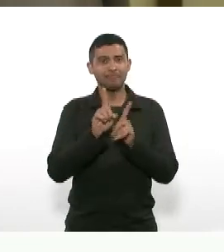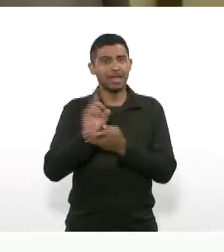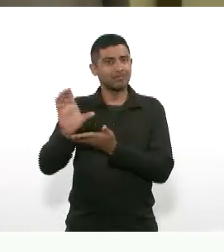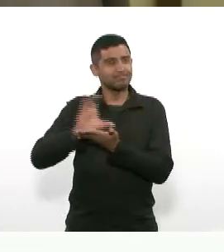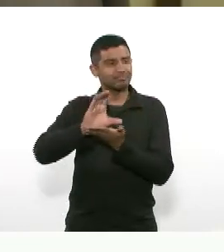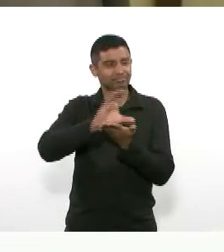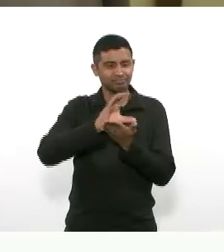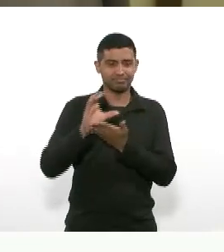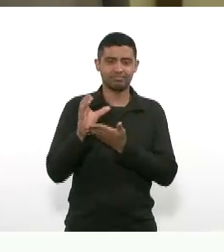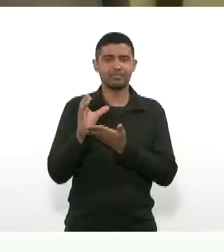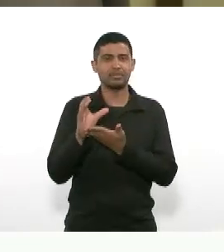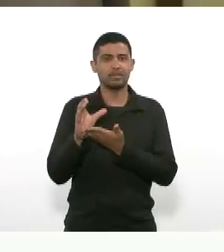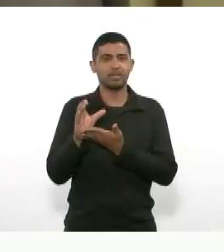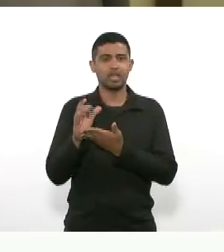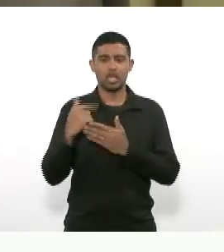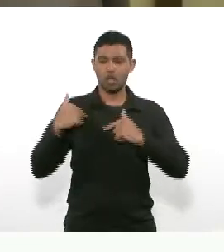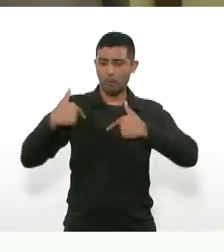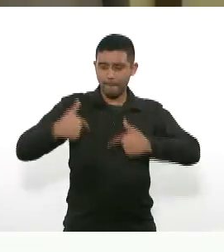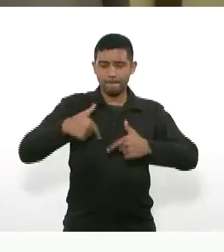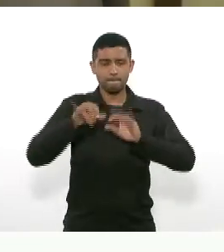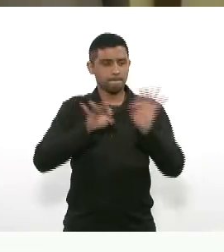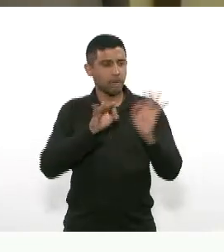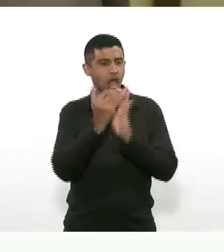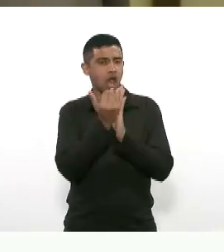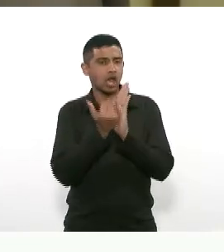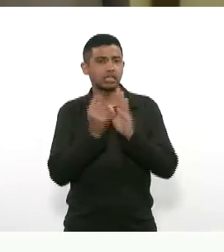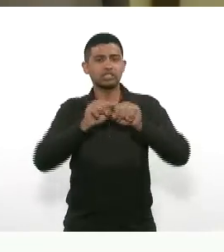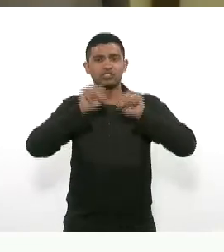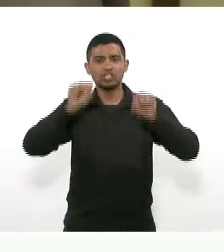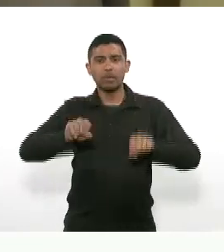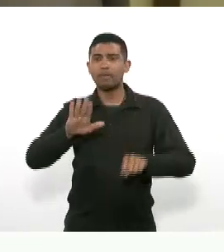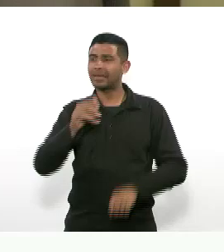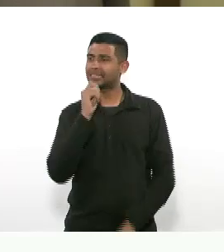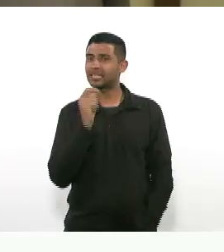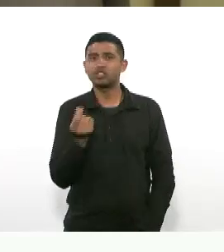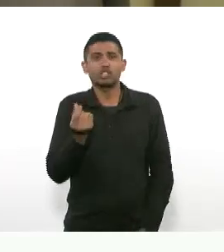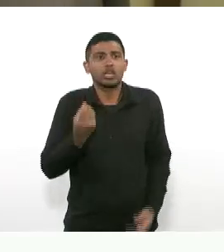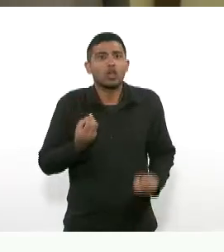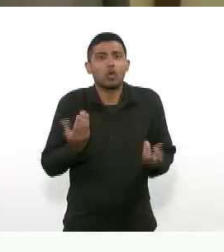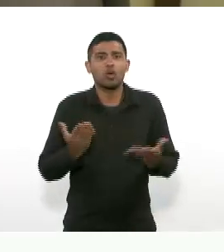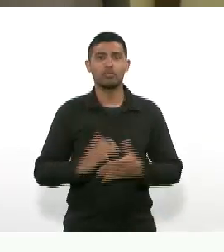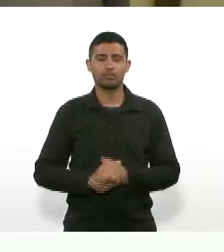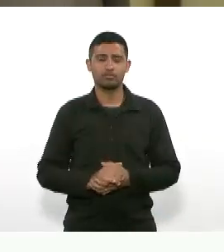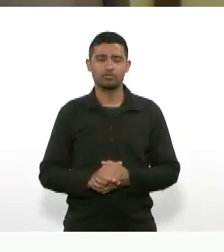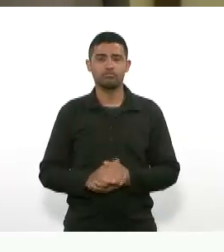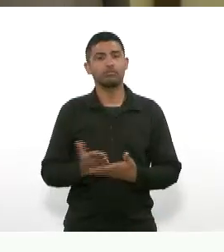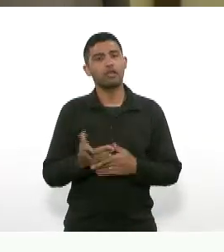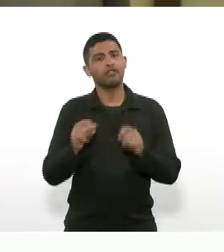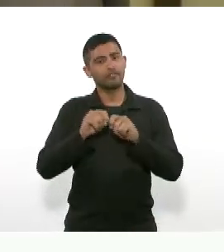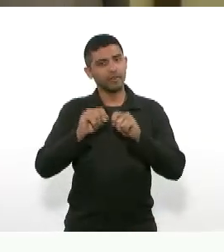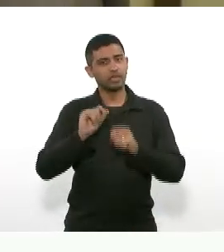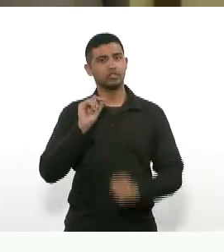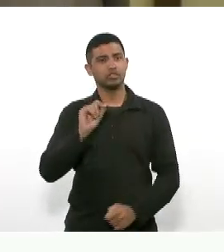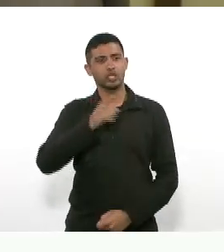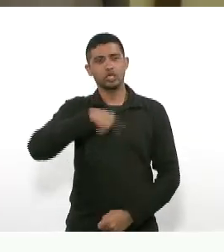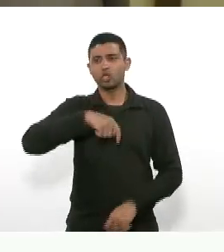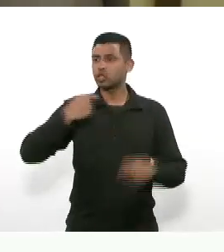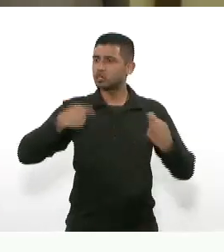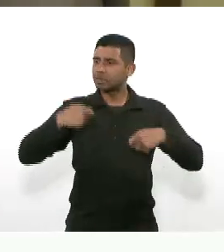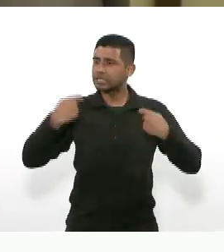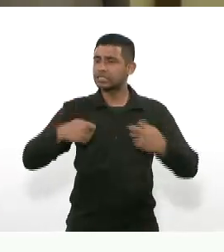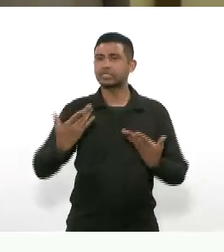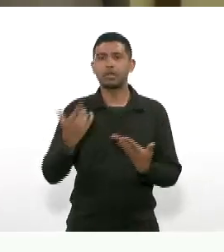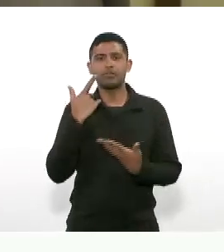porque não adianta eu ter plano, não adianta eu ter sistema, se não tem dinheiro para bancar isso. E o que foi feito? Precisamos arrumar uma forma